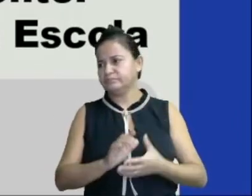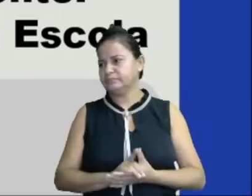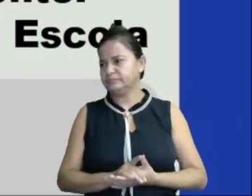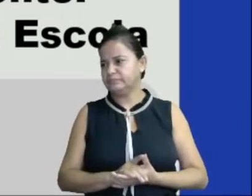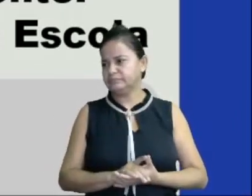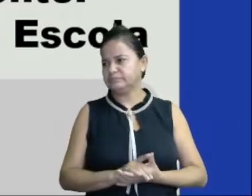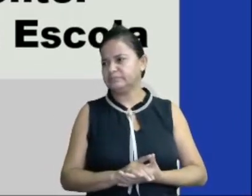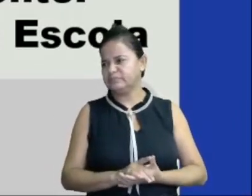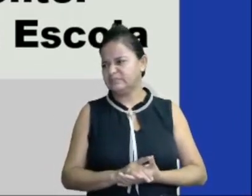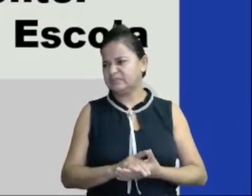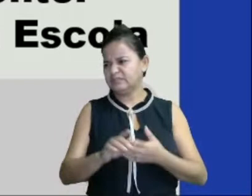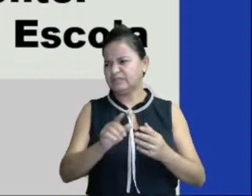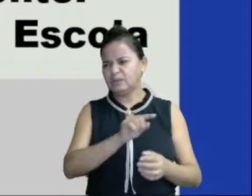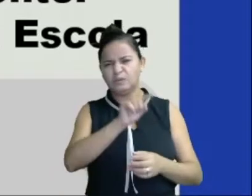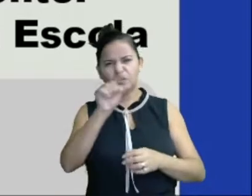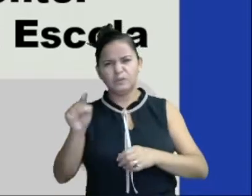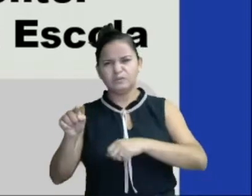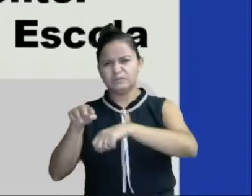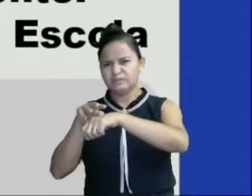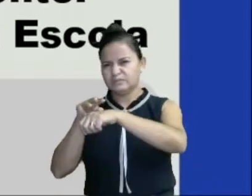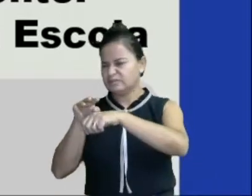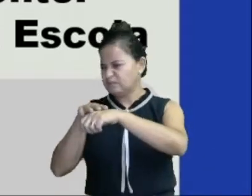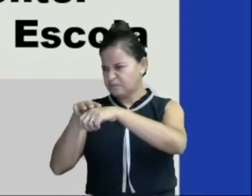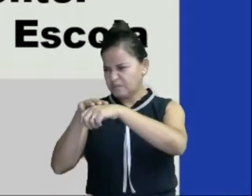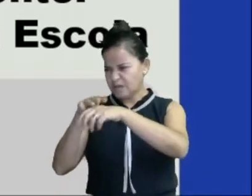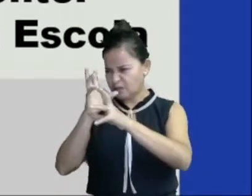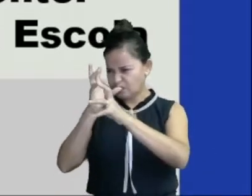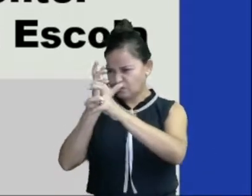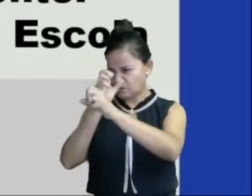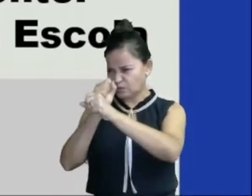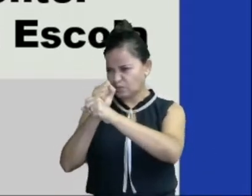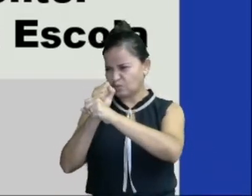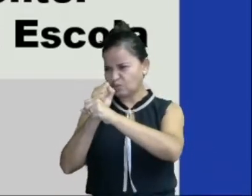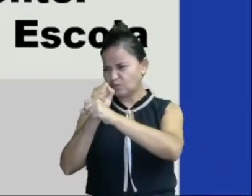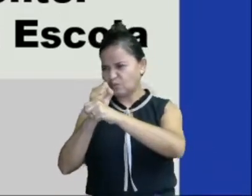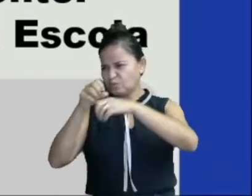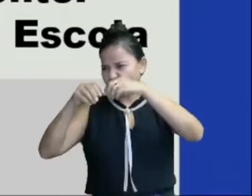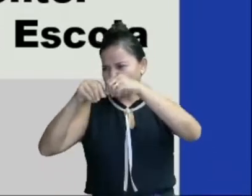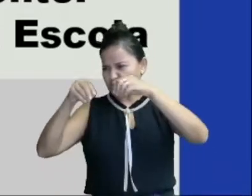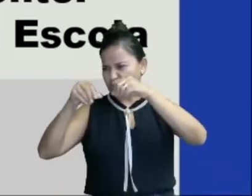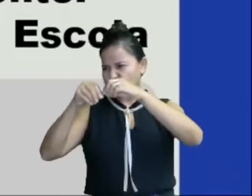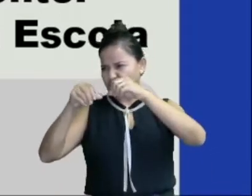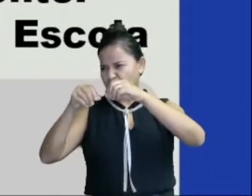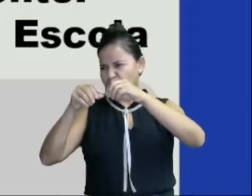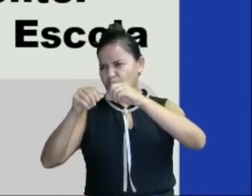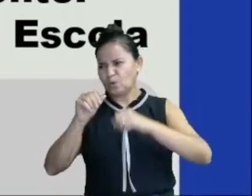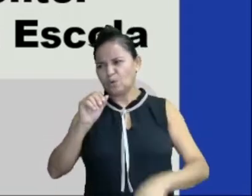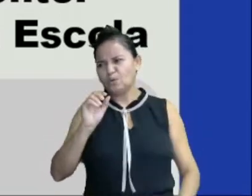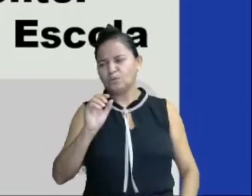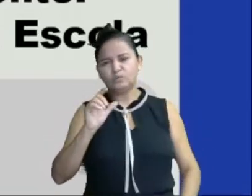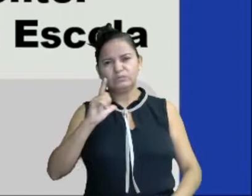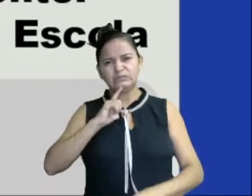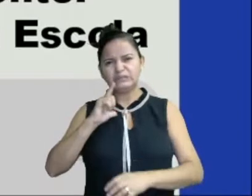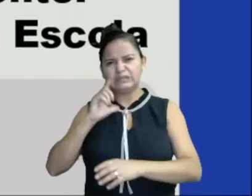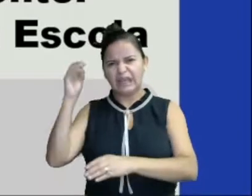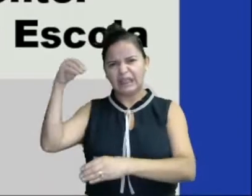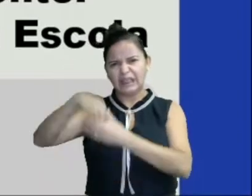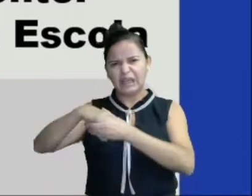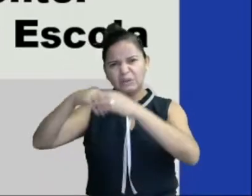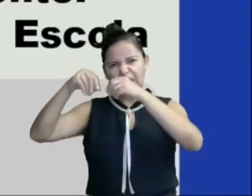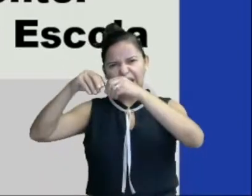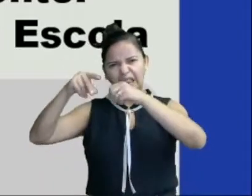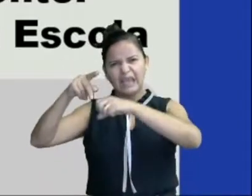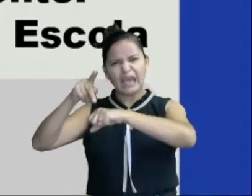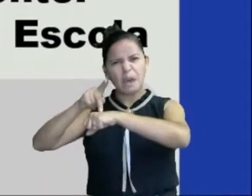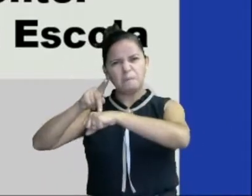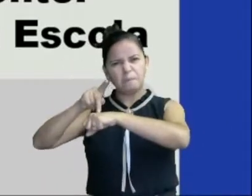humus, né? Ou seja, rico em matéria orgânica, né? É chamado em alguns lugares de terra preta. Esse tipo